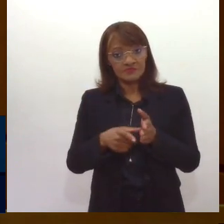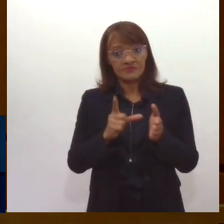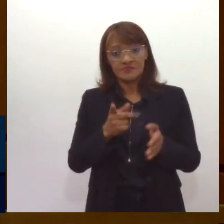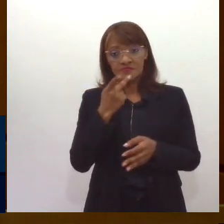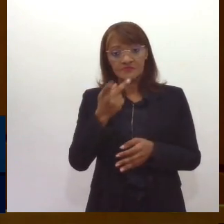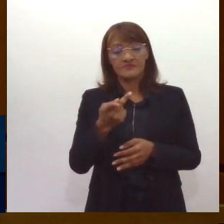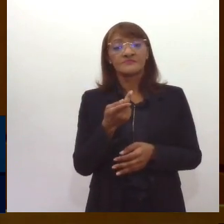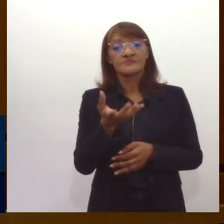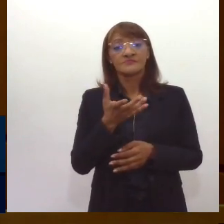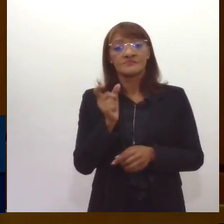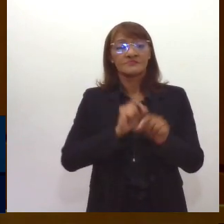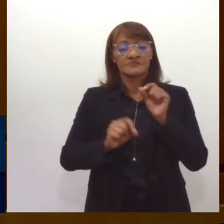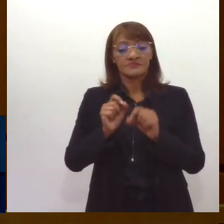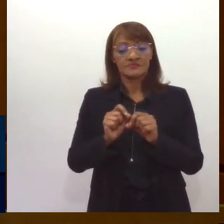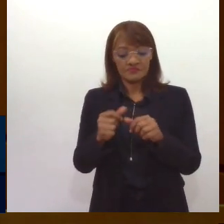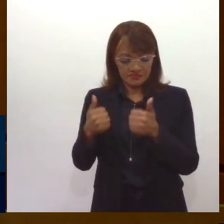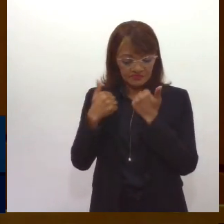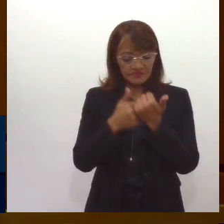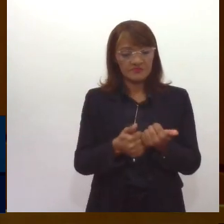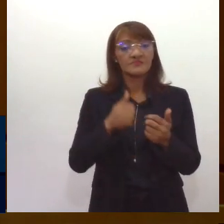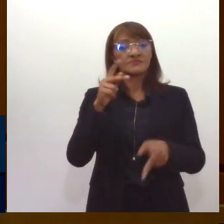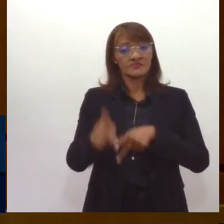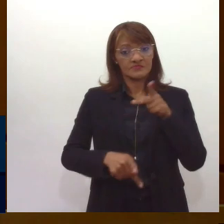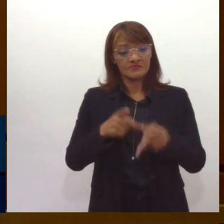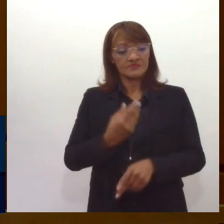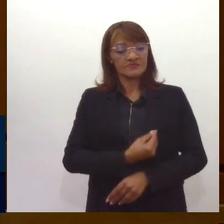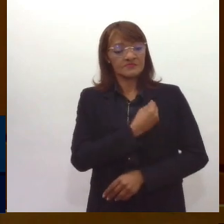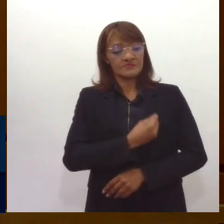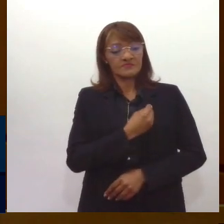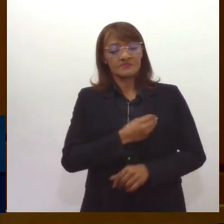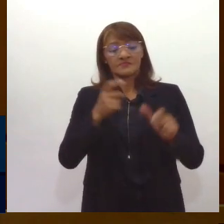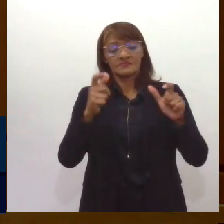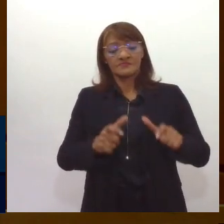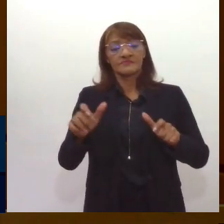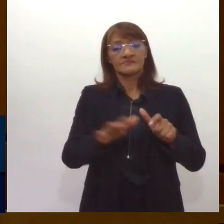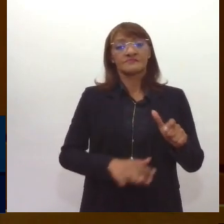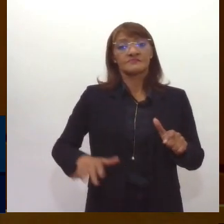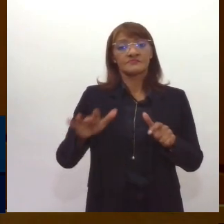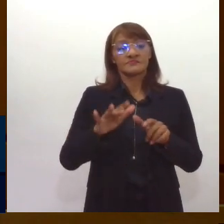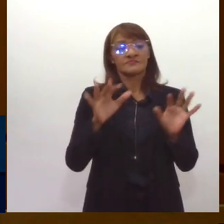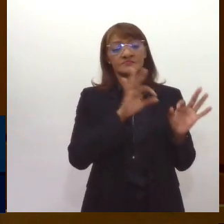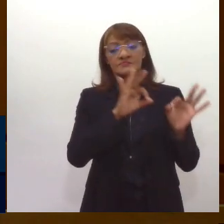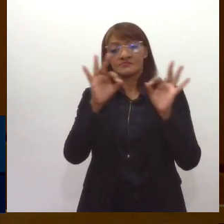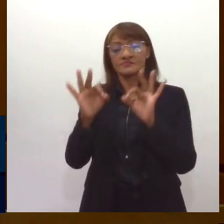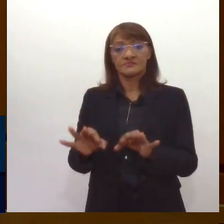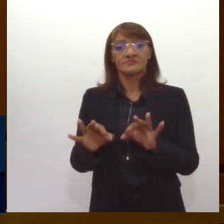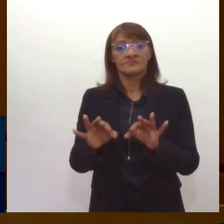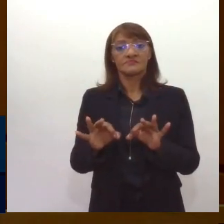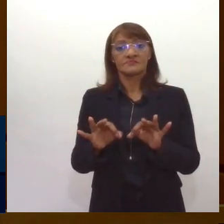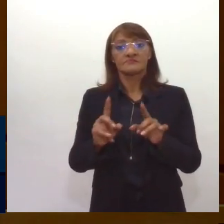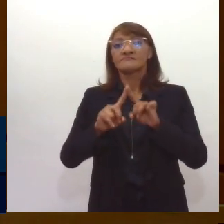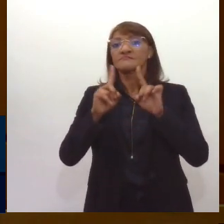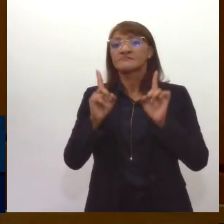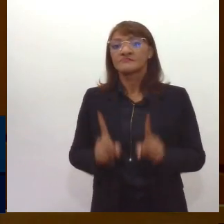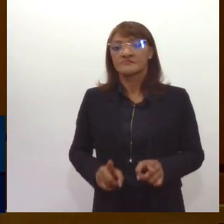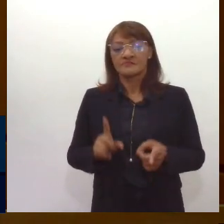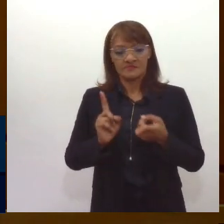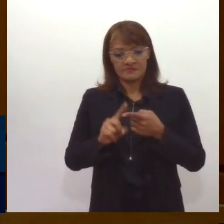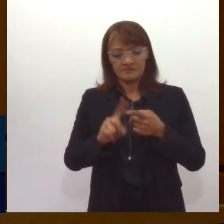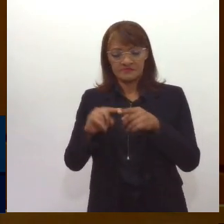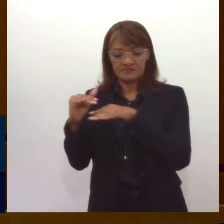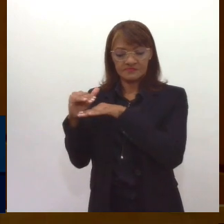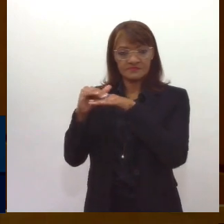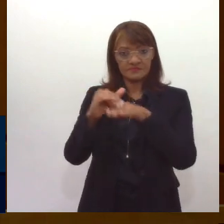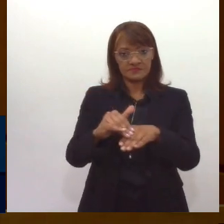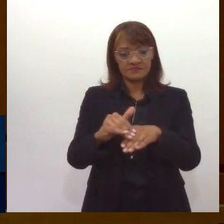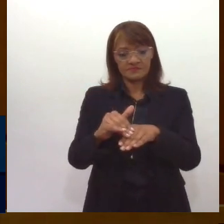povo daquela localidade seja ouvido, mas também dizer que, independente da decisão